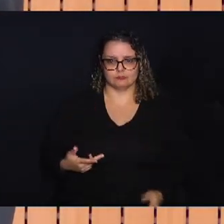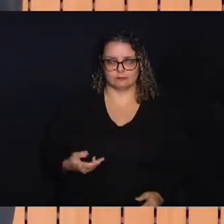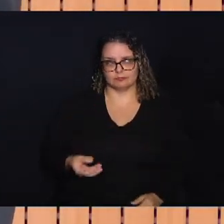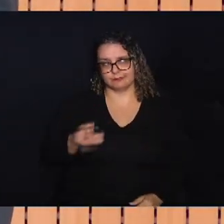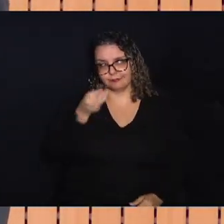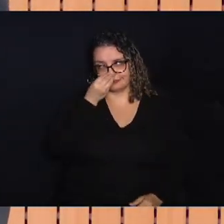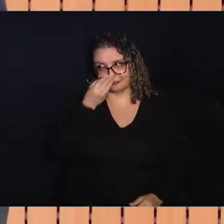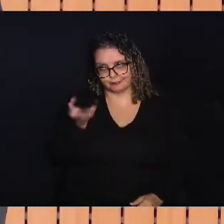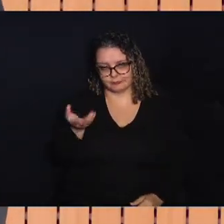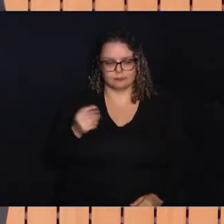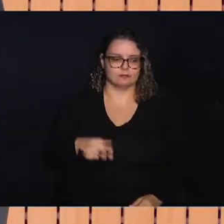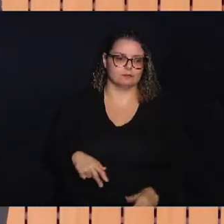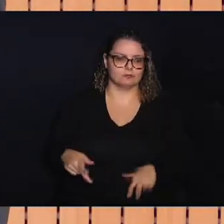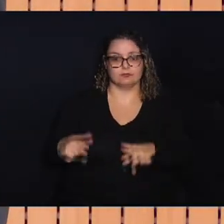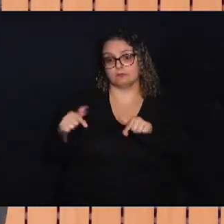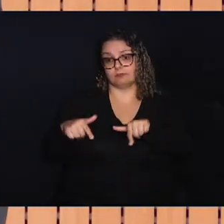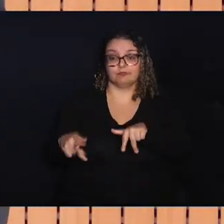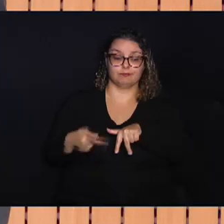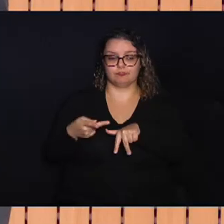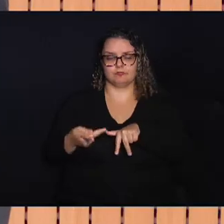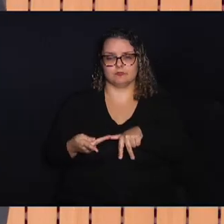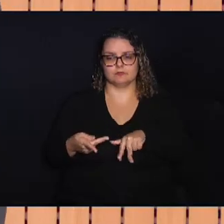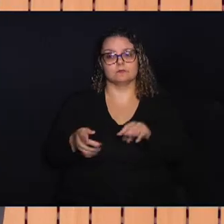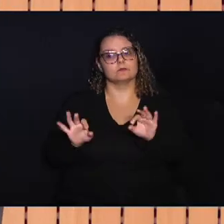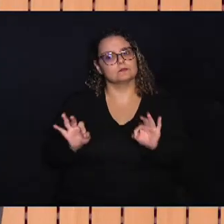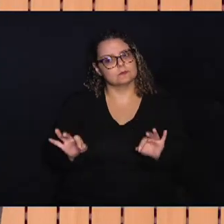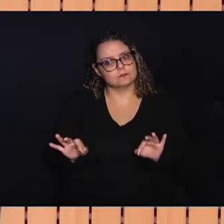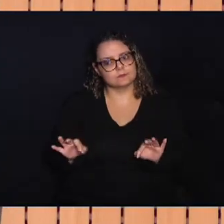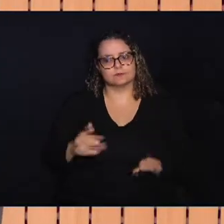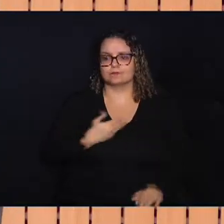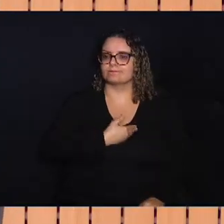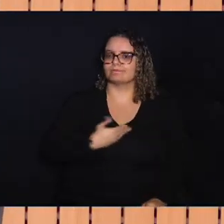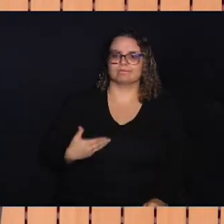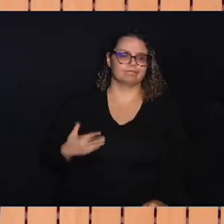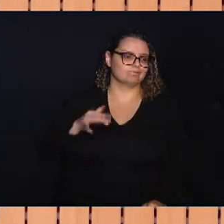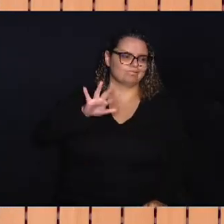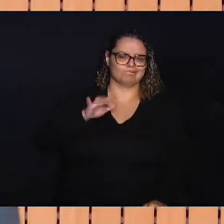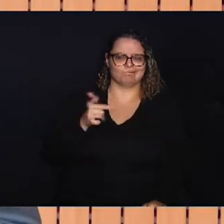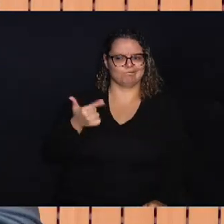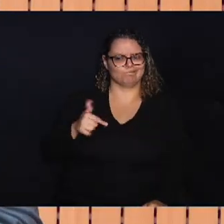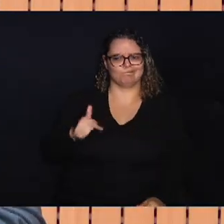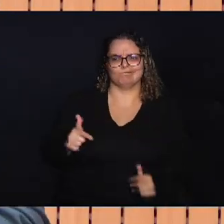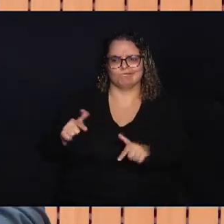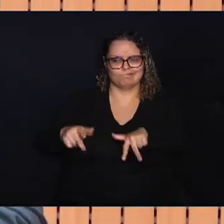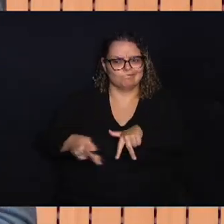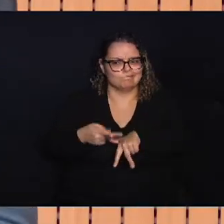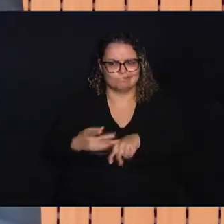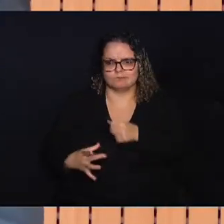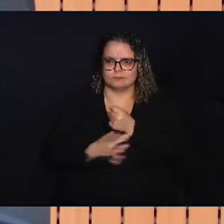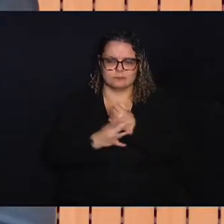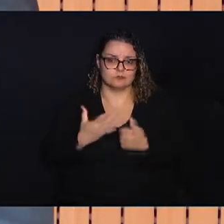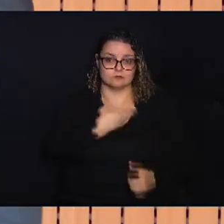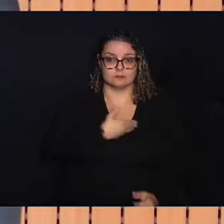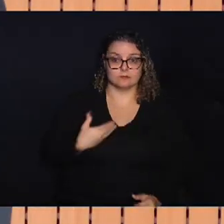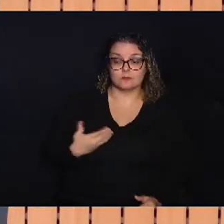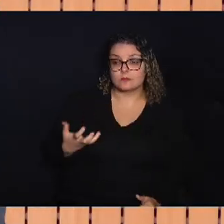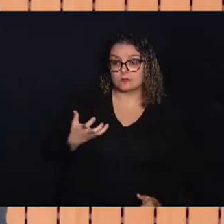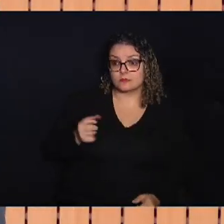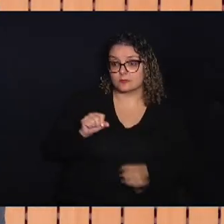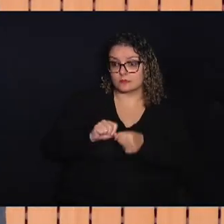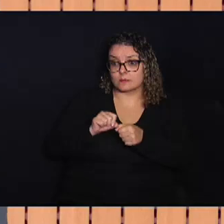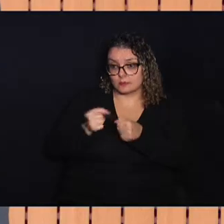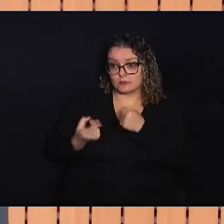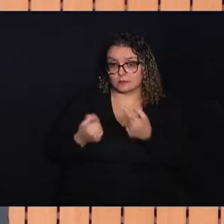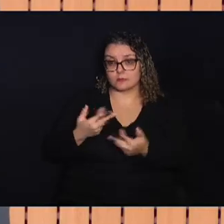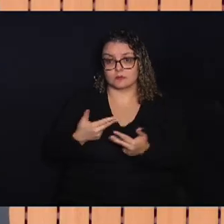lugar de fala, se for assim, com certeza o governo federal não tem nenhum lugar de fala na segurança pública. Quer fazer alguma coisa?